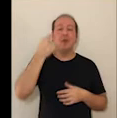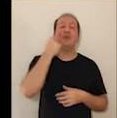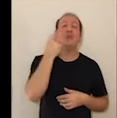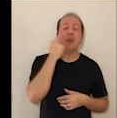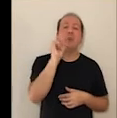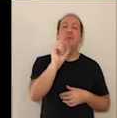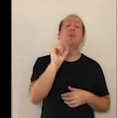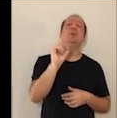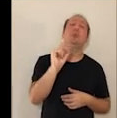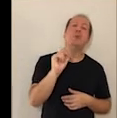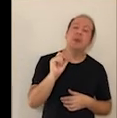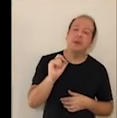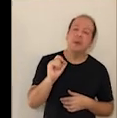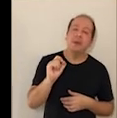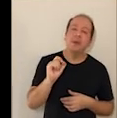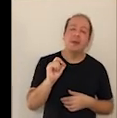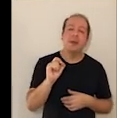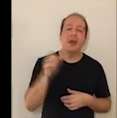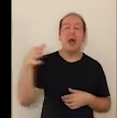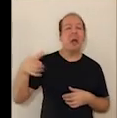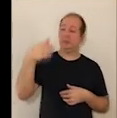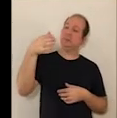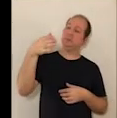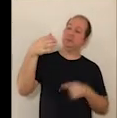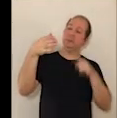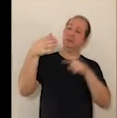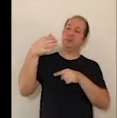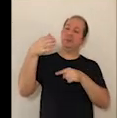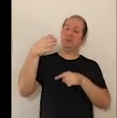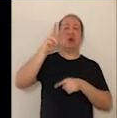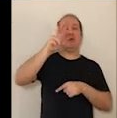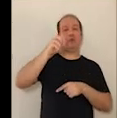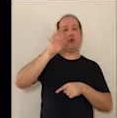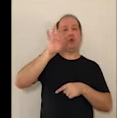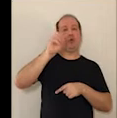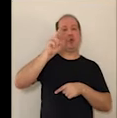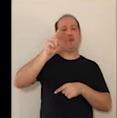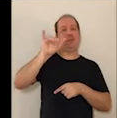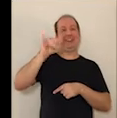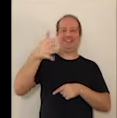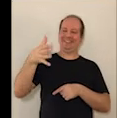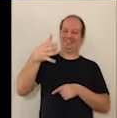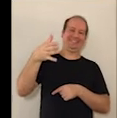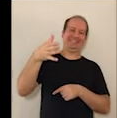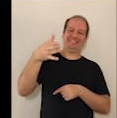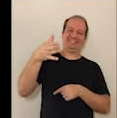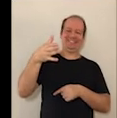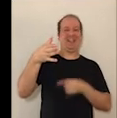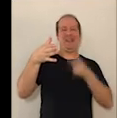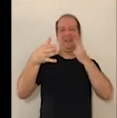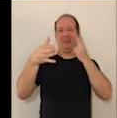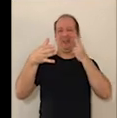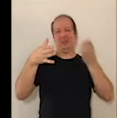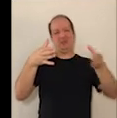Vejamos os lucros, Mosca. Boa. A taça do senhor Voltori. Opa, tá aqui. Encha